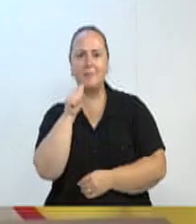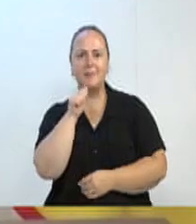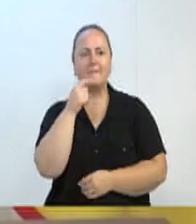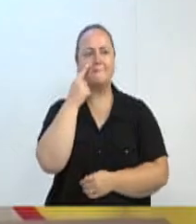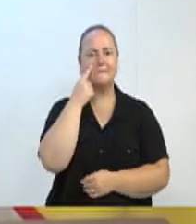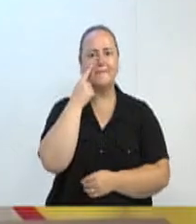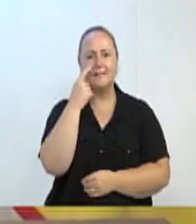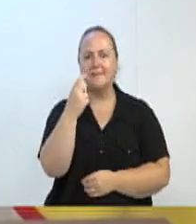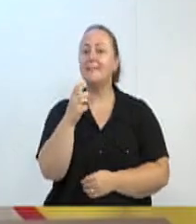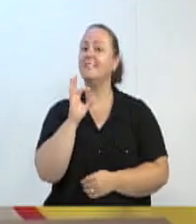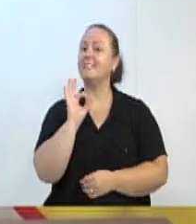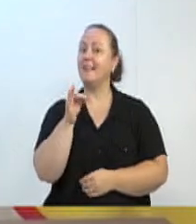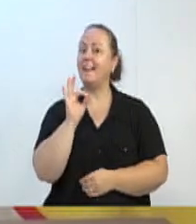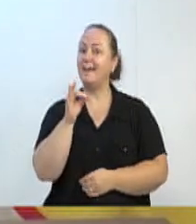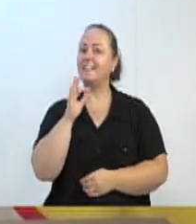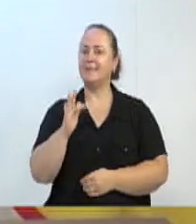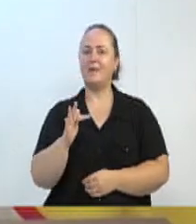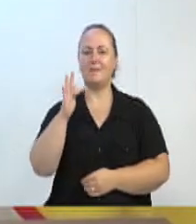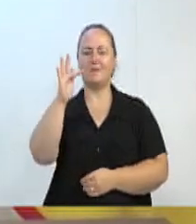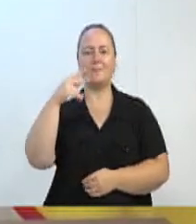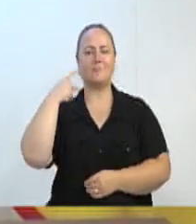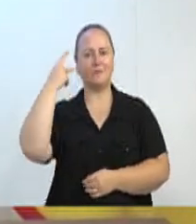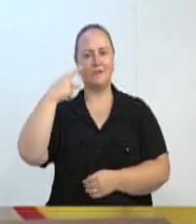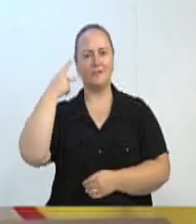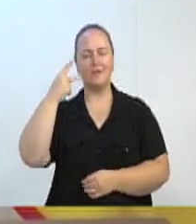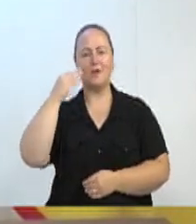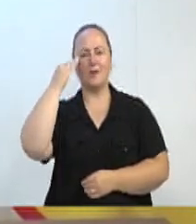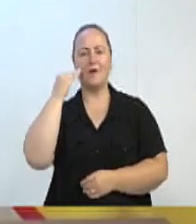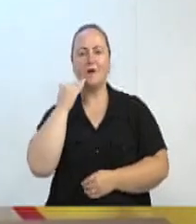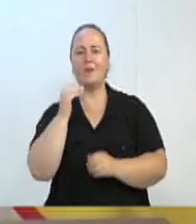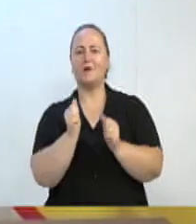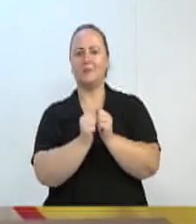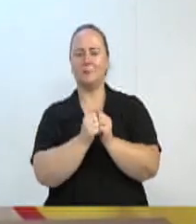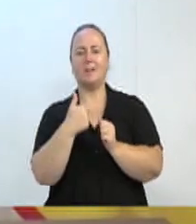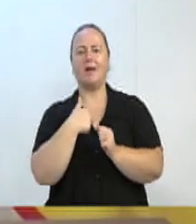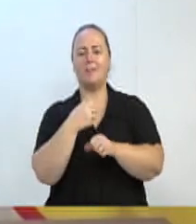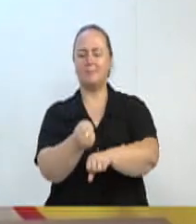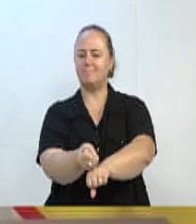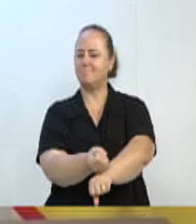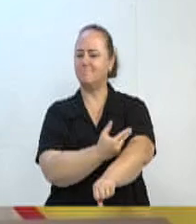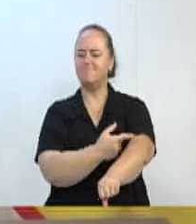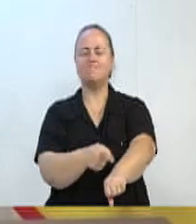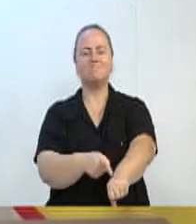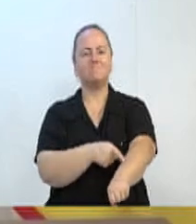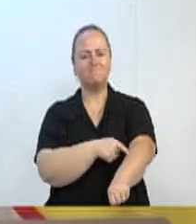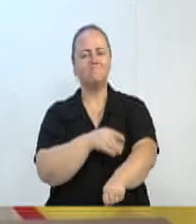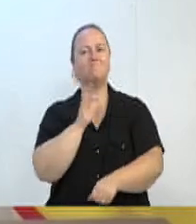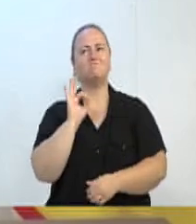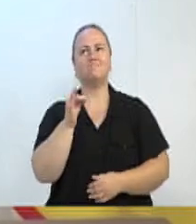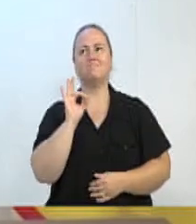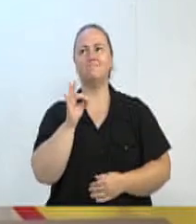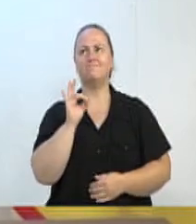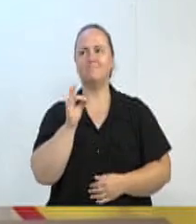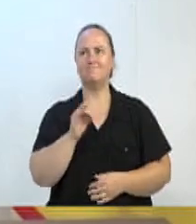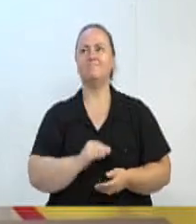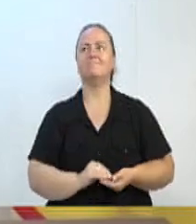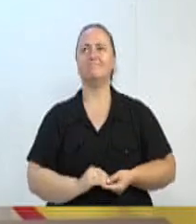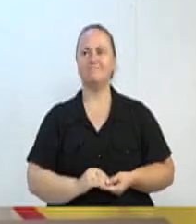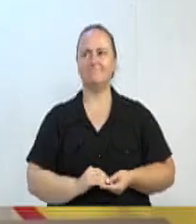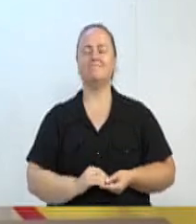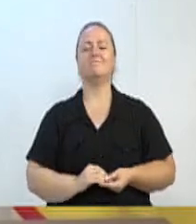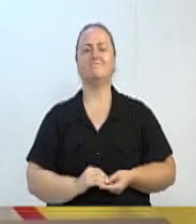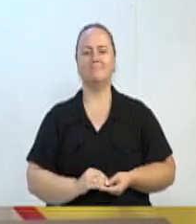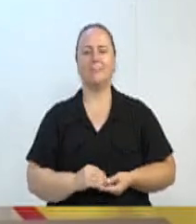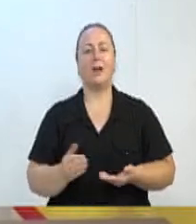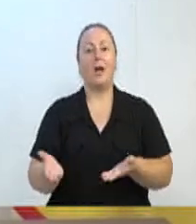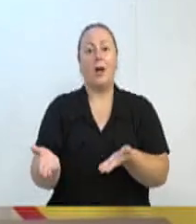determinado momento né vim como vereadora Mirim e participativo e isso me emocionou muito quando a gente vê os jovens